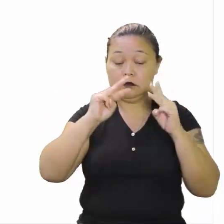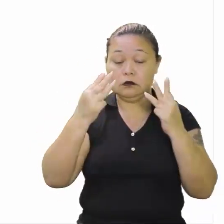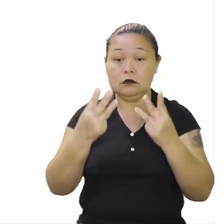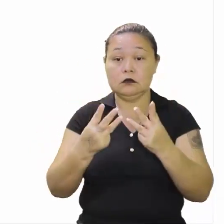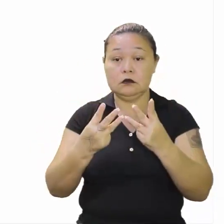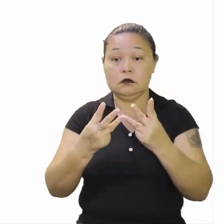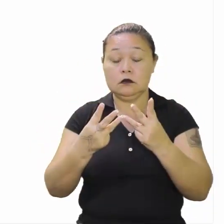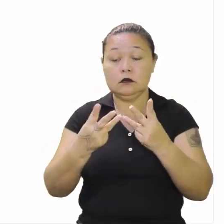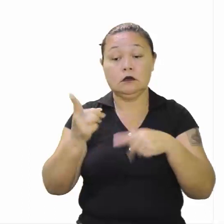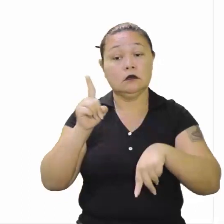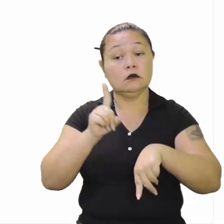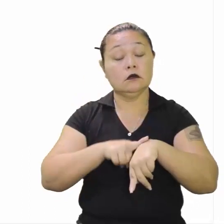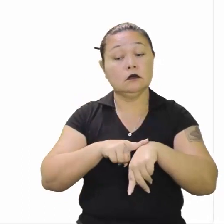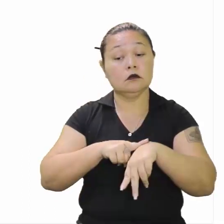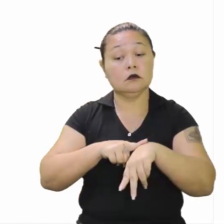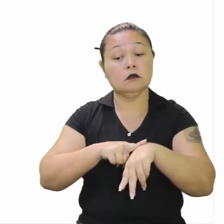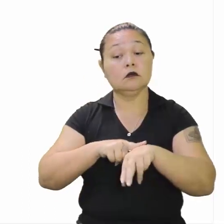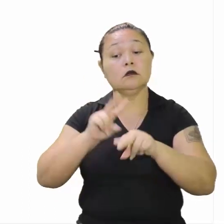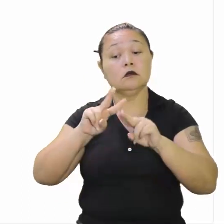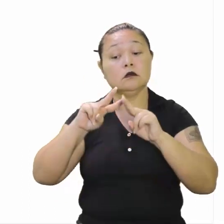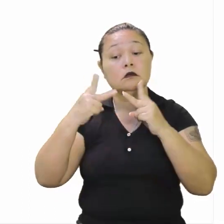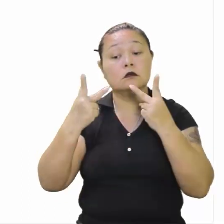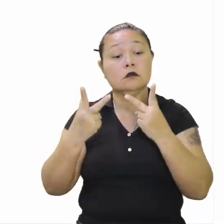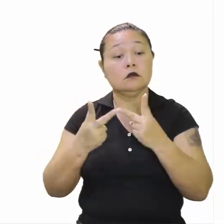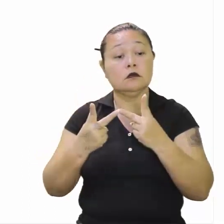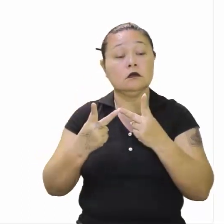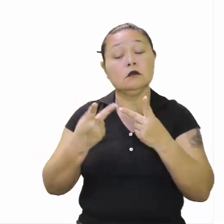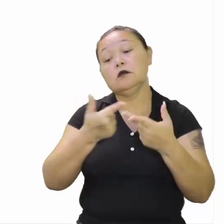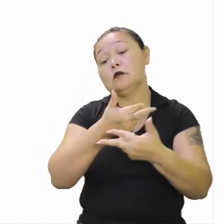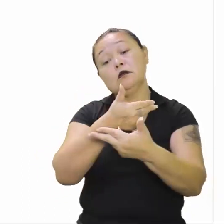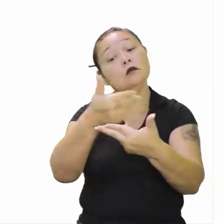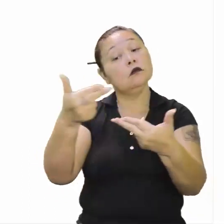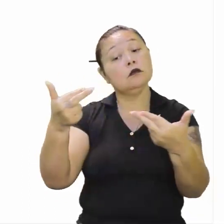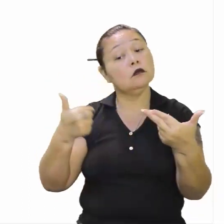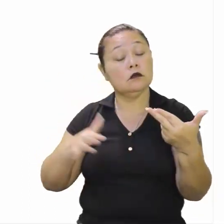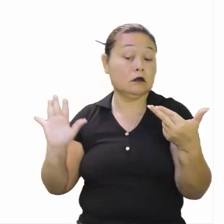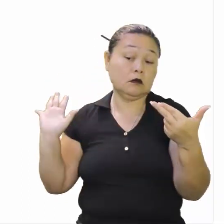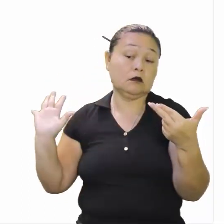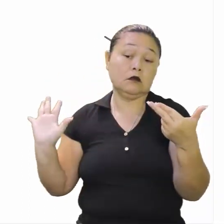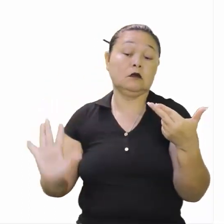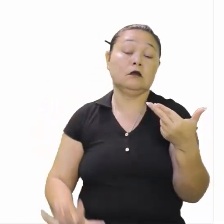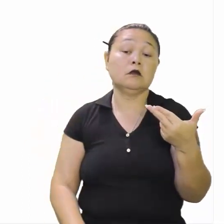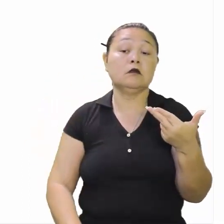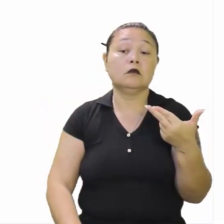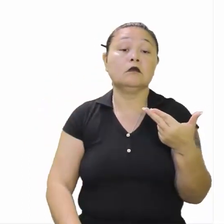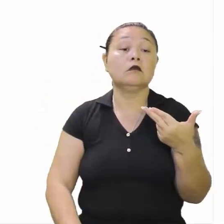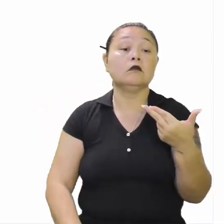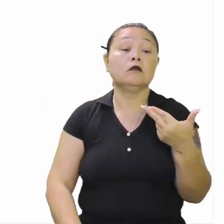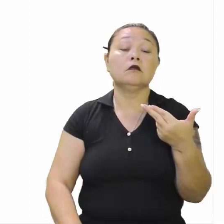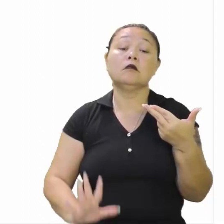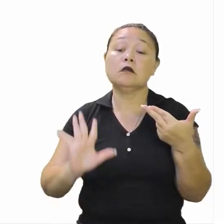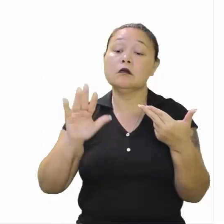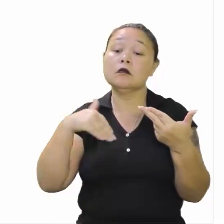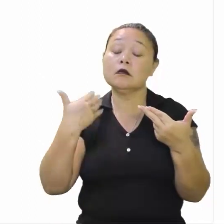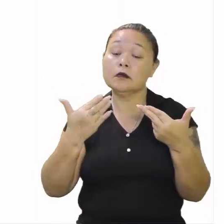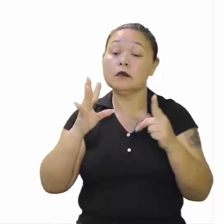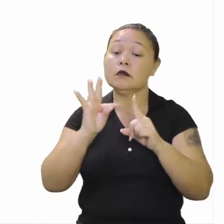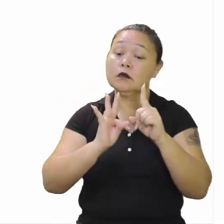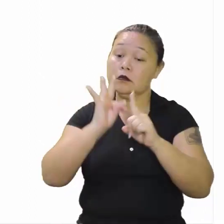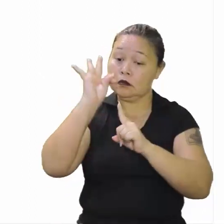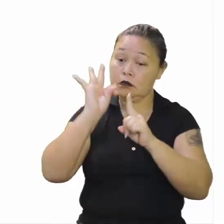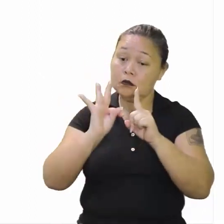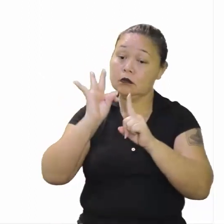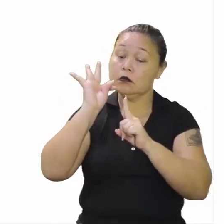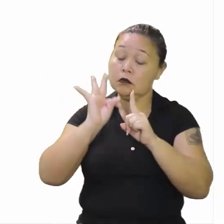massa, tempo, volume, entre outros, como a temperatura